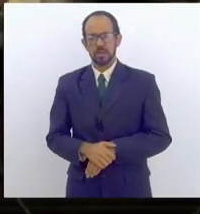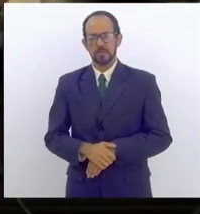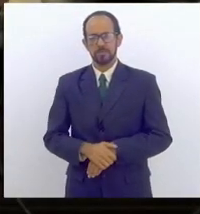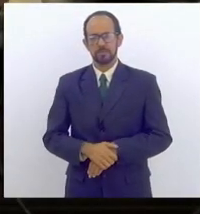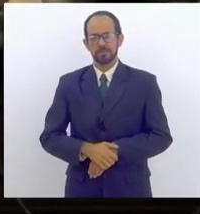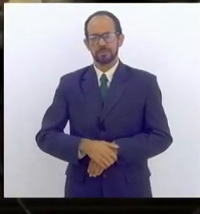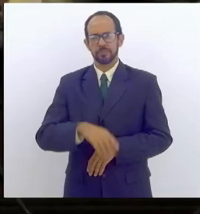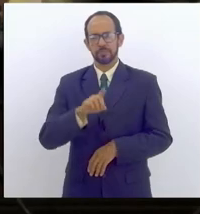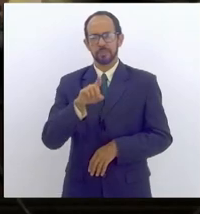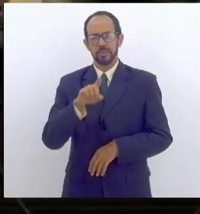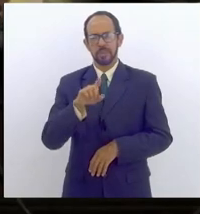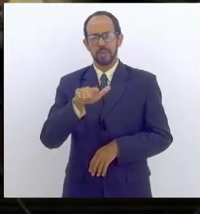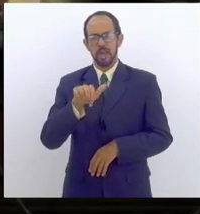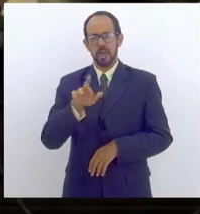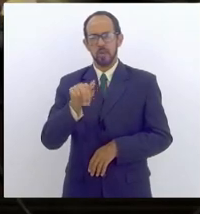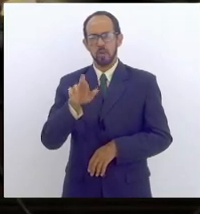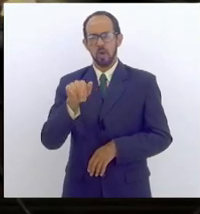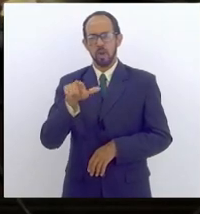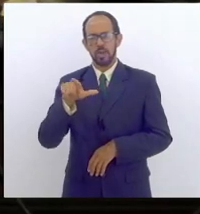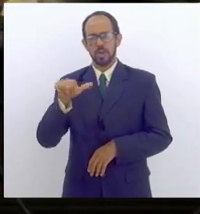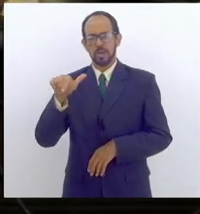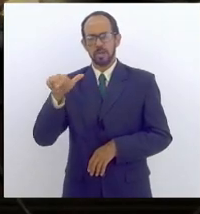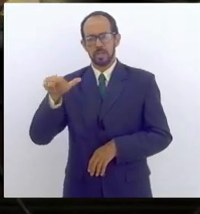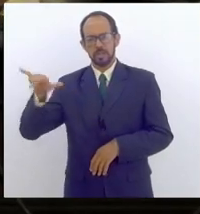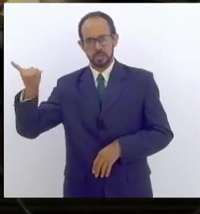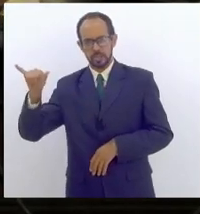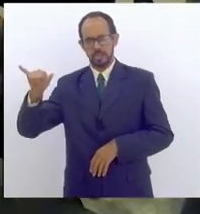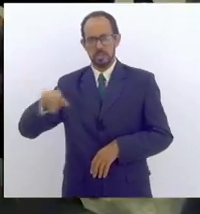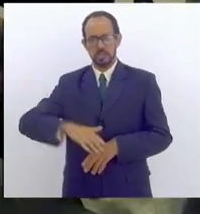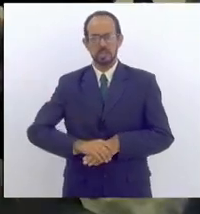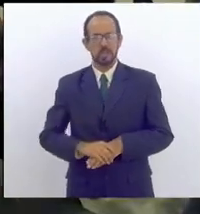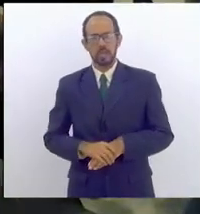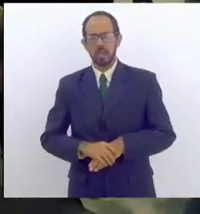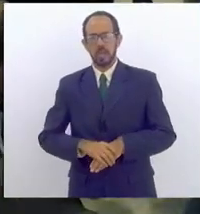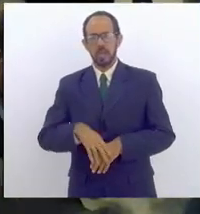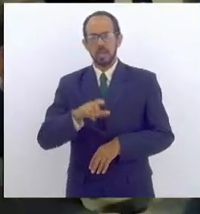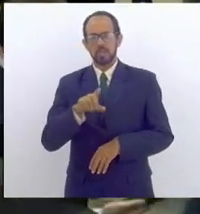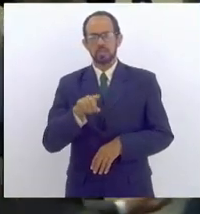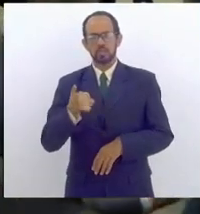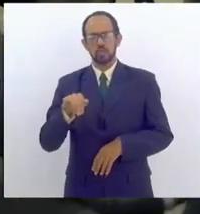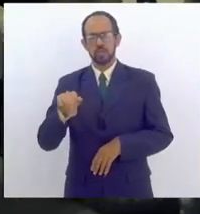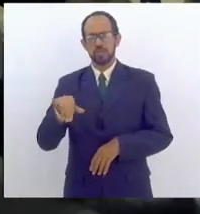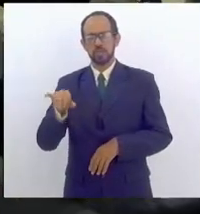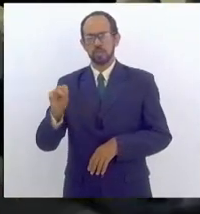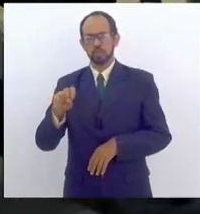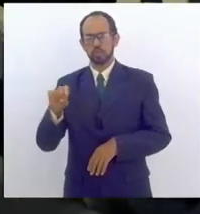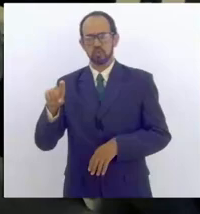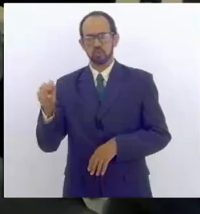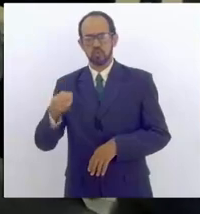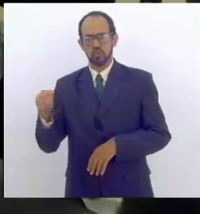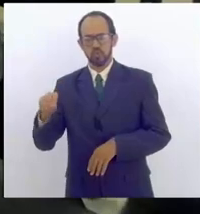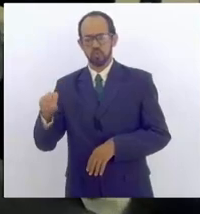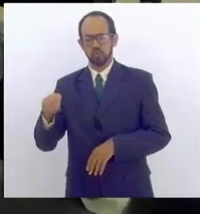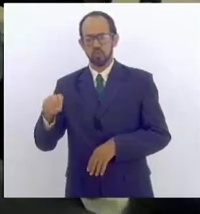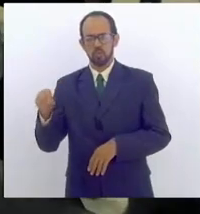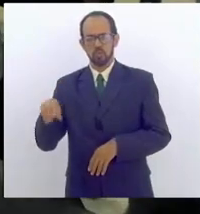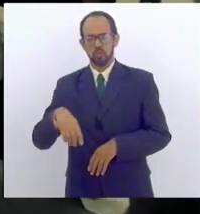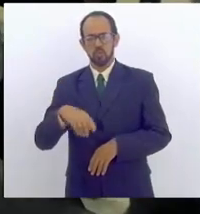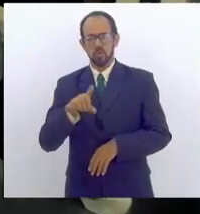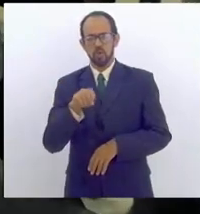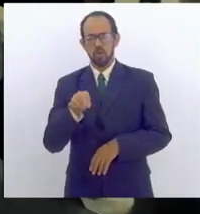Delarori, está aí. Dionísio Lins, aqui, o imperador. Douglas